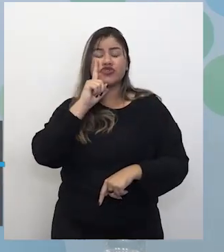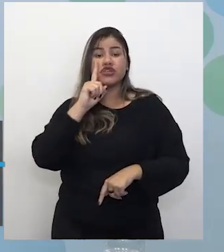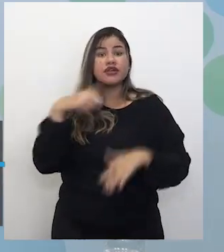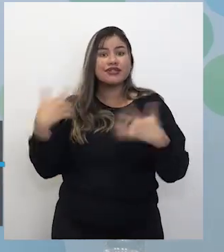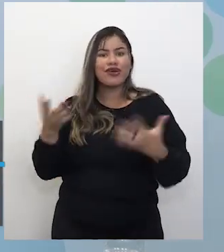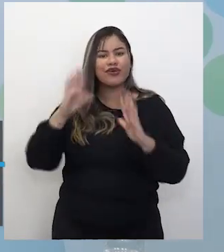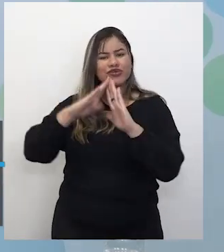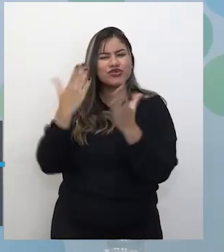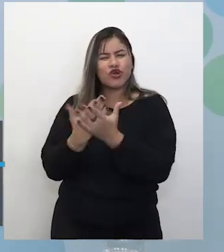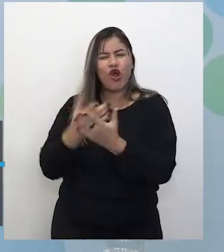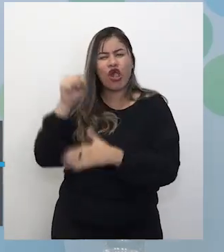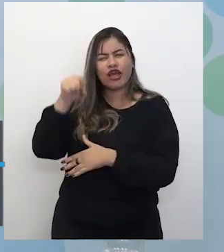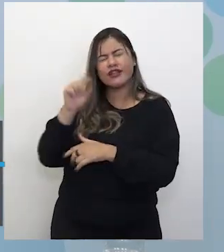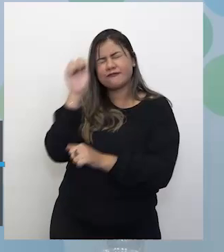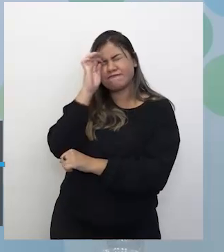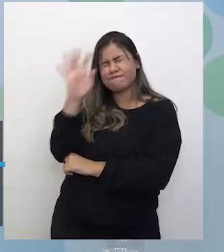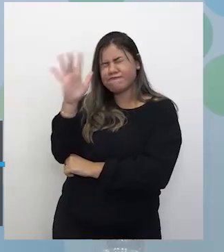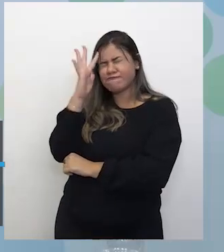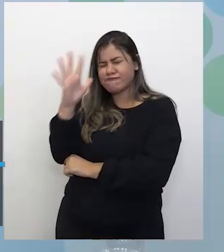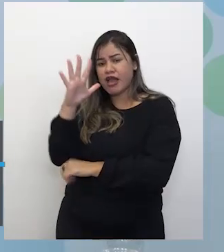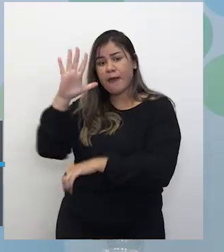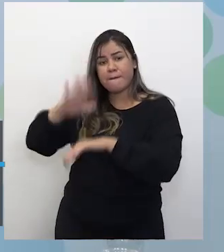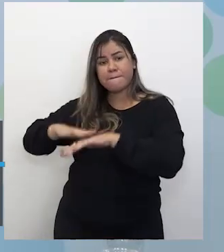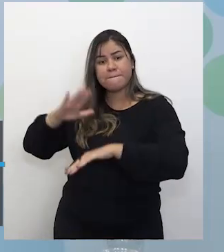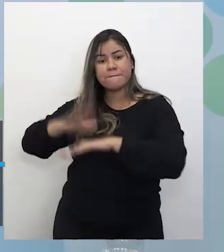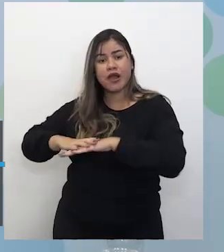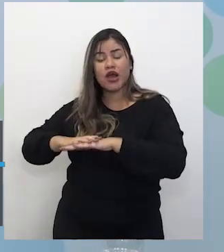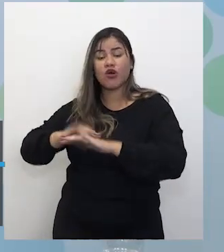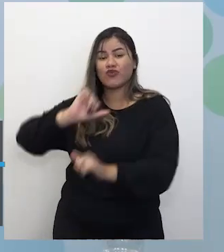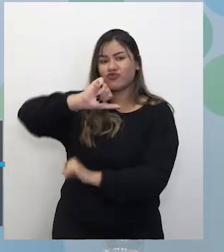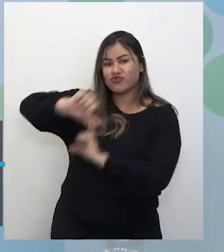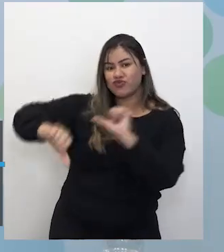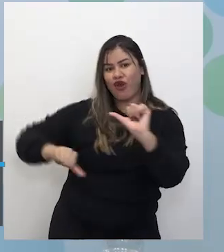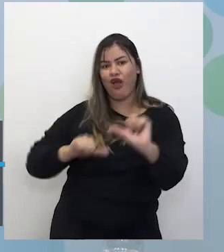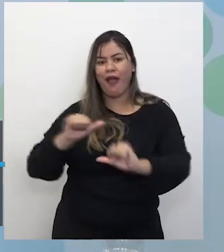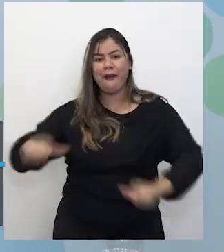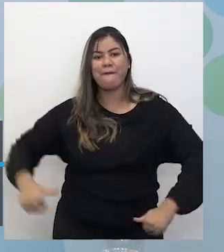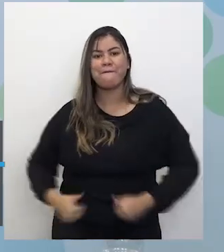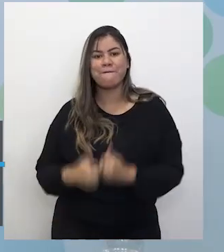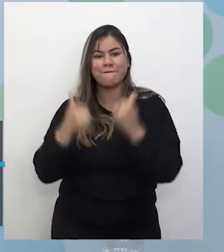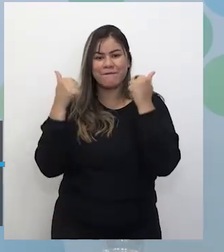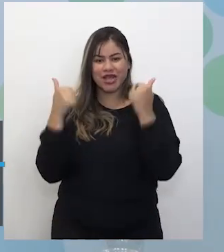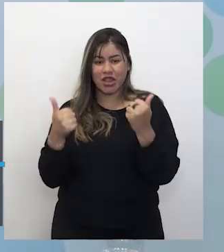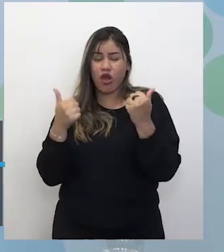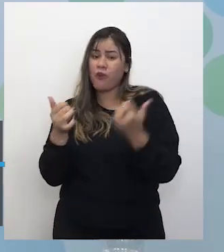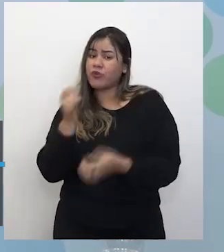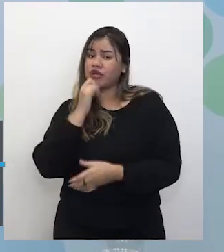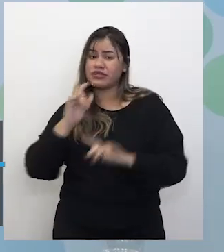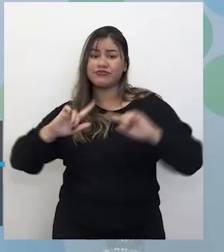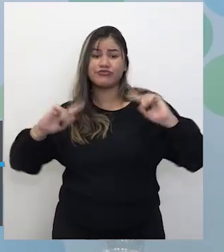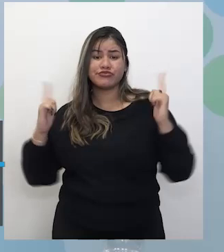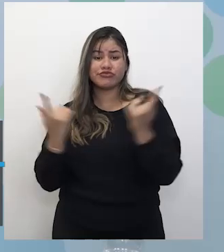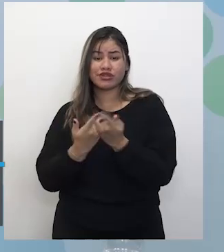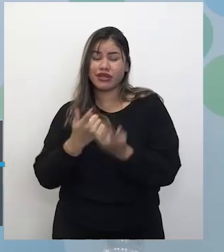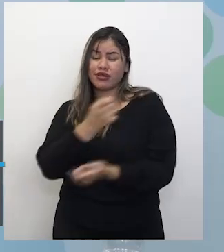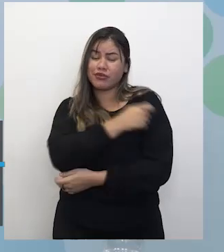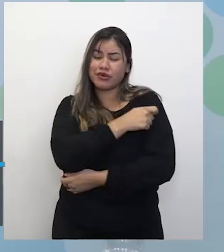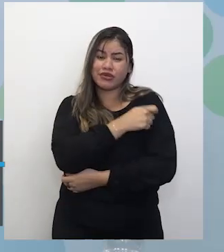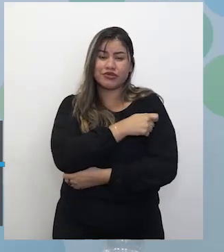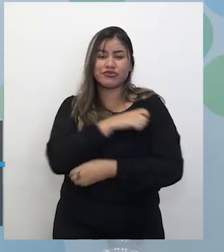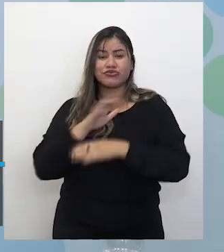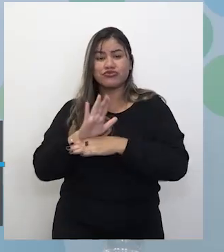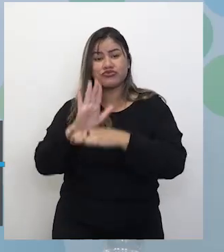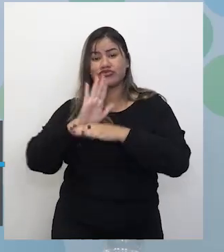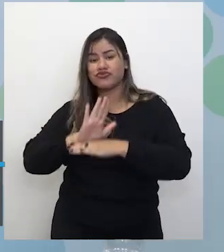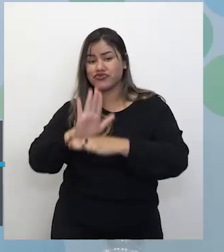escola, ele refletir e agir para transformar e melhorar o ambiente, como o Grêmio faz, os professores, as escolas,